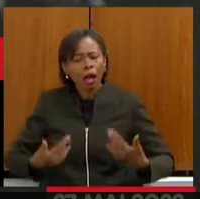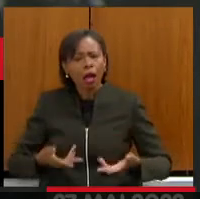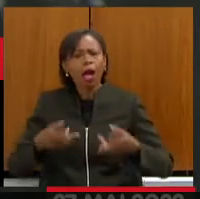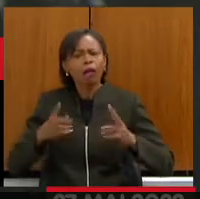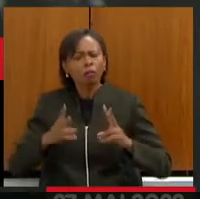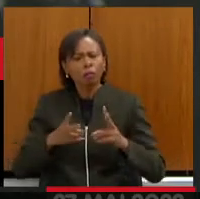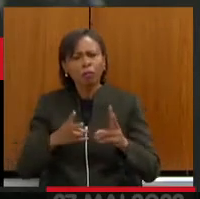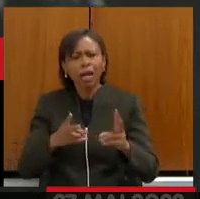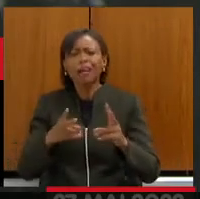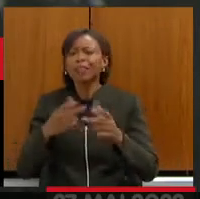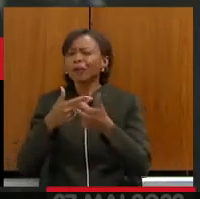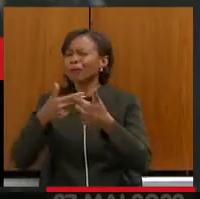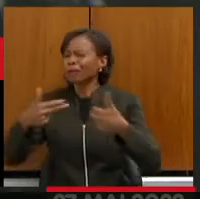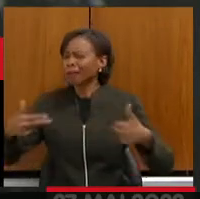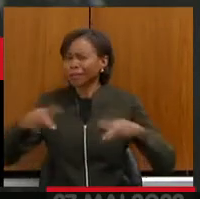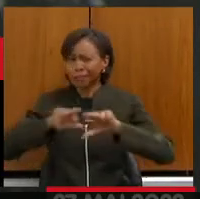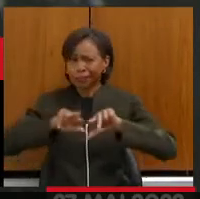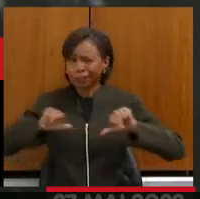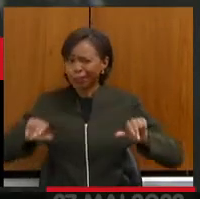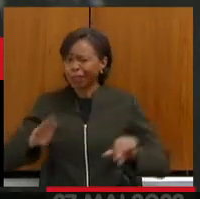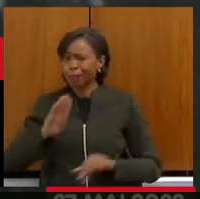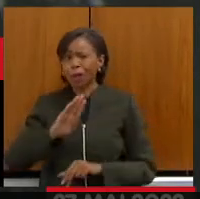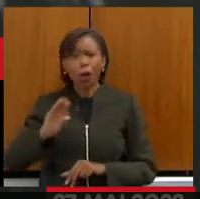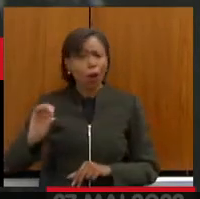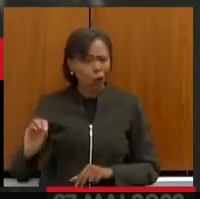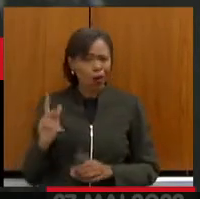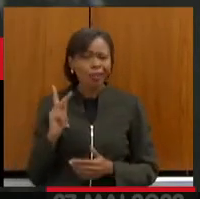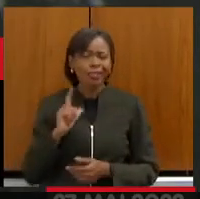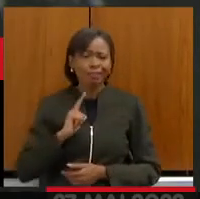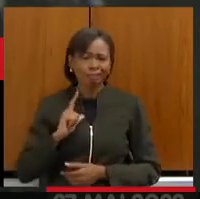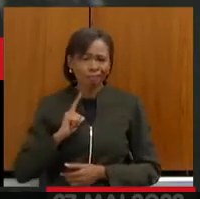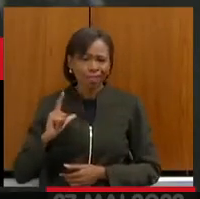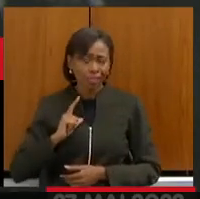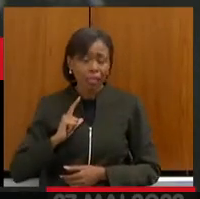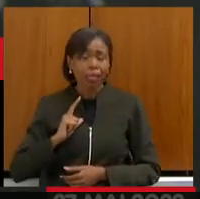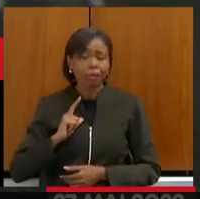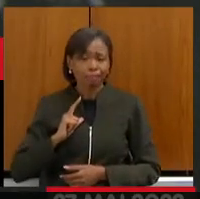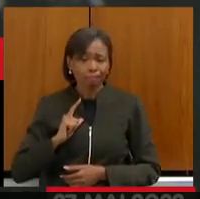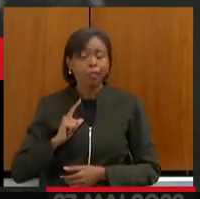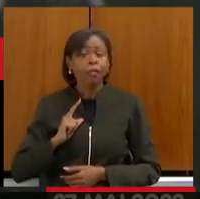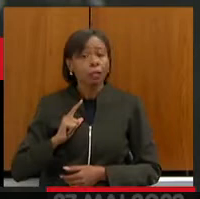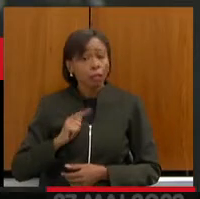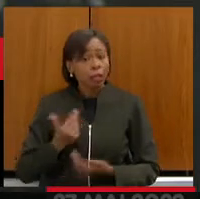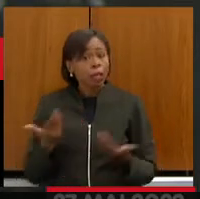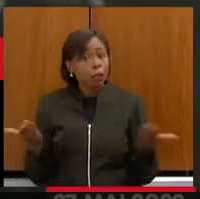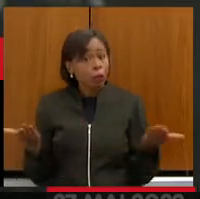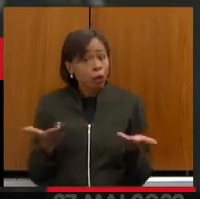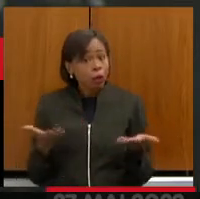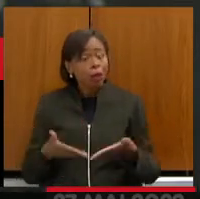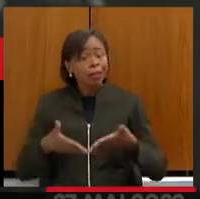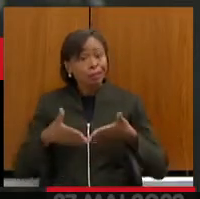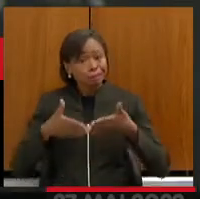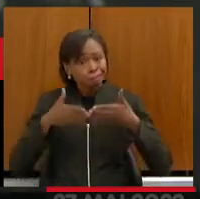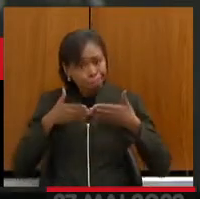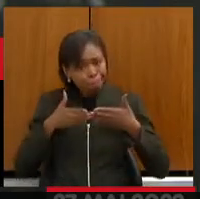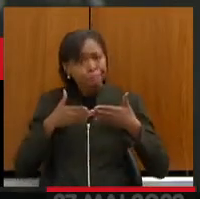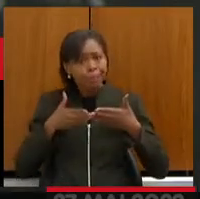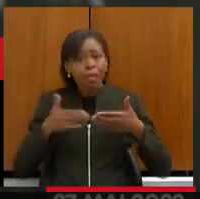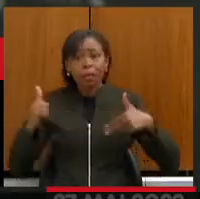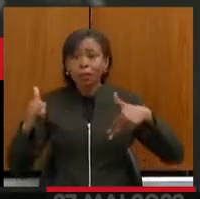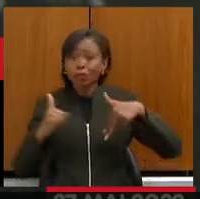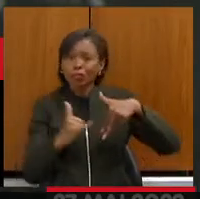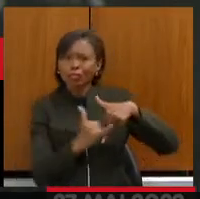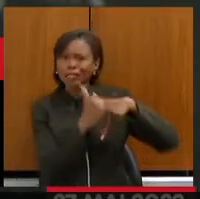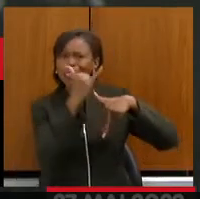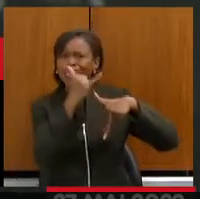e circunstâncias que nos deparamos durante a nossa profissão e faço aqui um apelo para as vítimas de